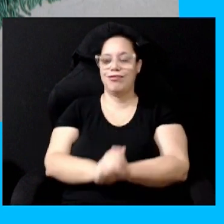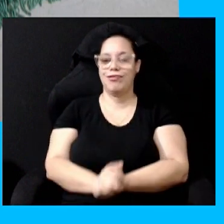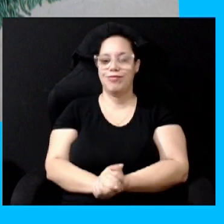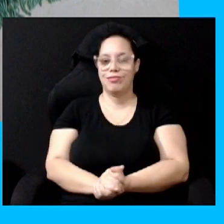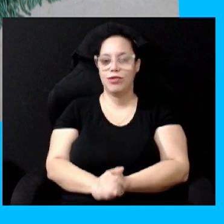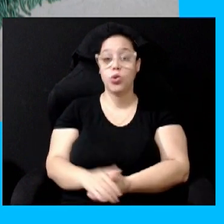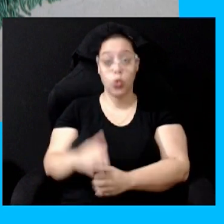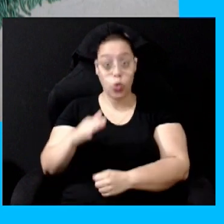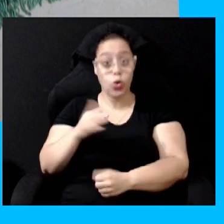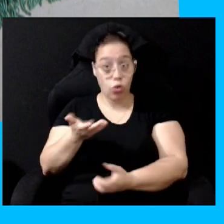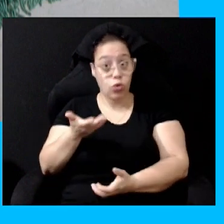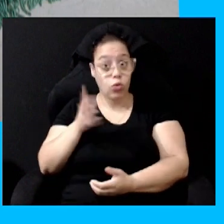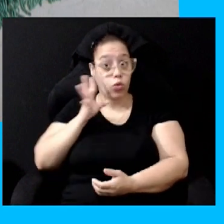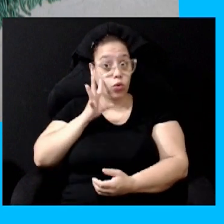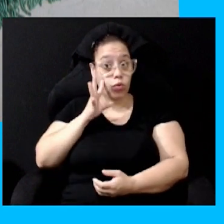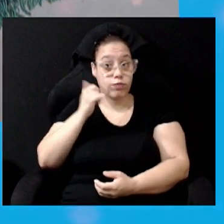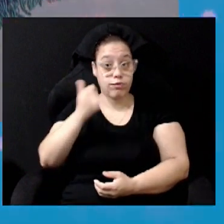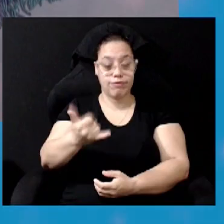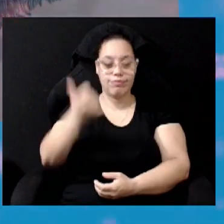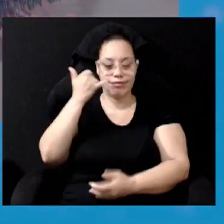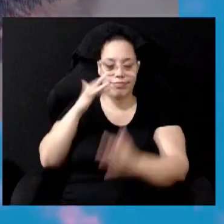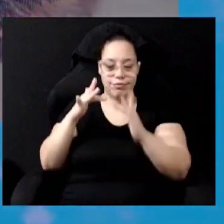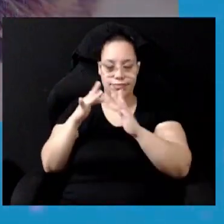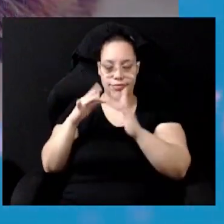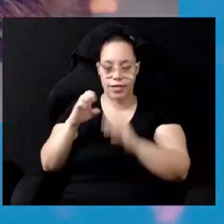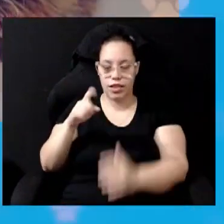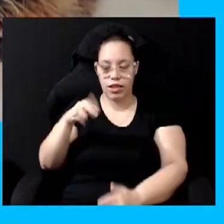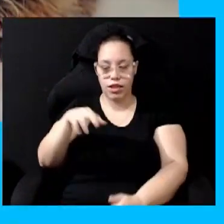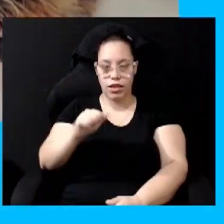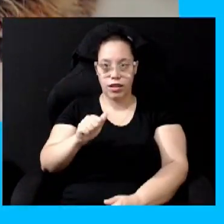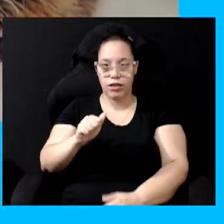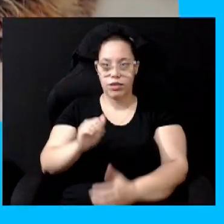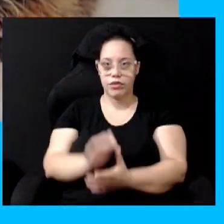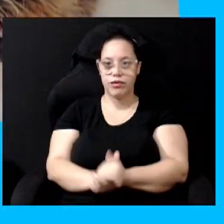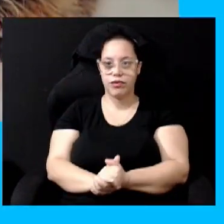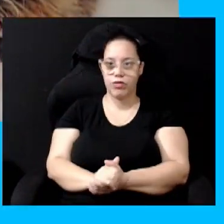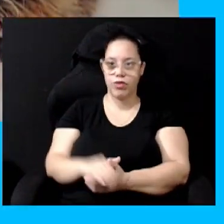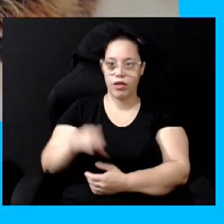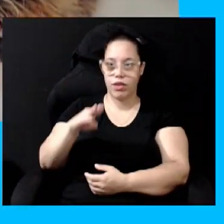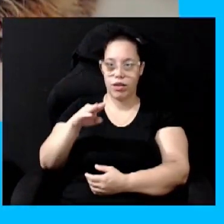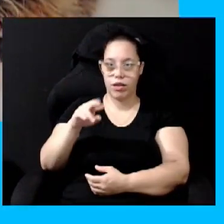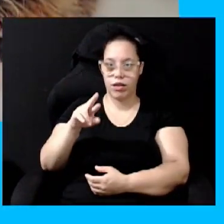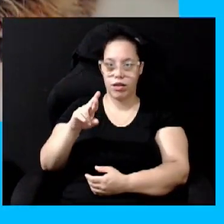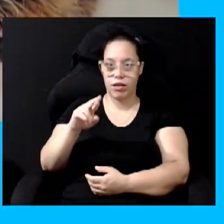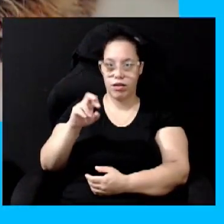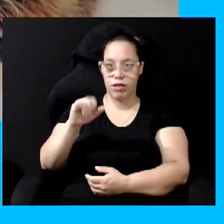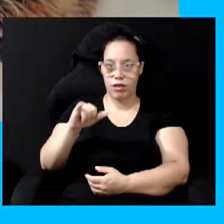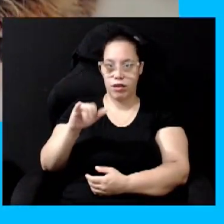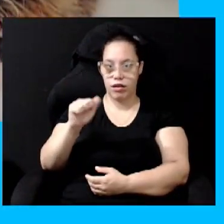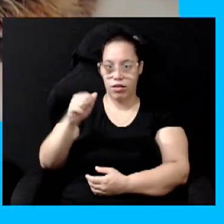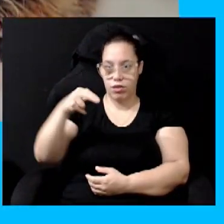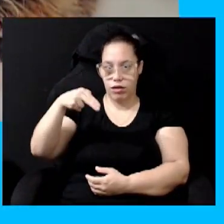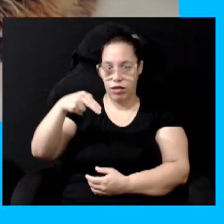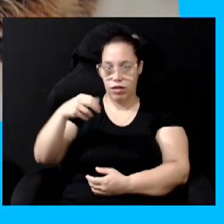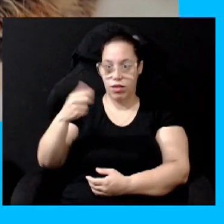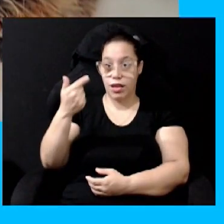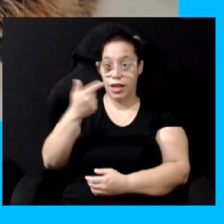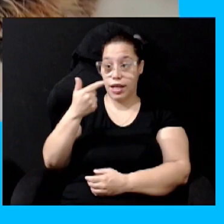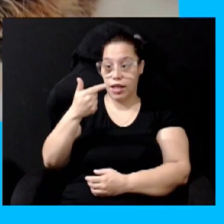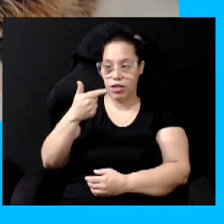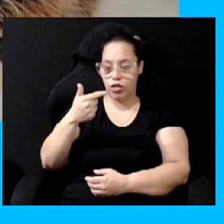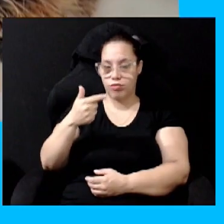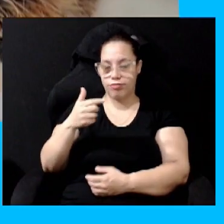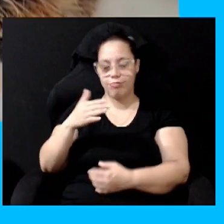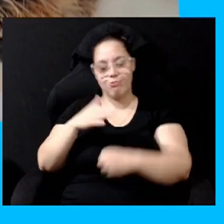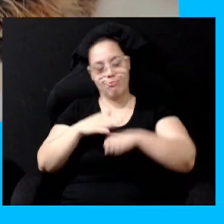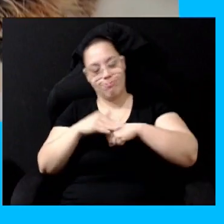interessou, basta entrar em contato pelo WhatsApp. O Brian é um cachorro de 7 anos, super carinhoso